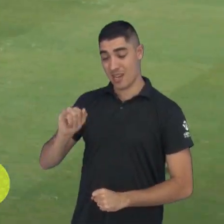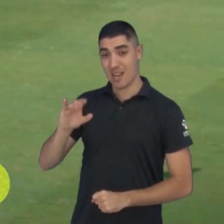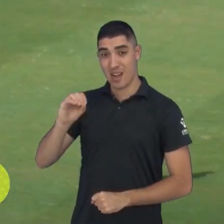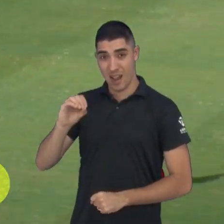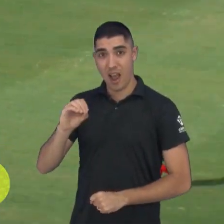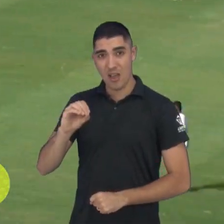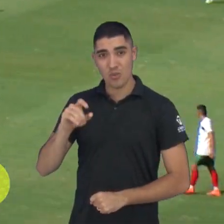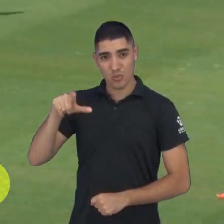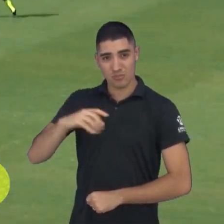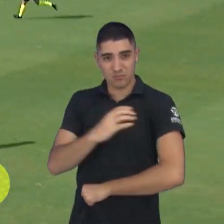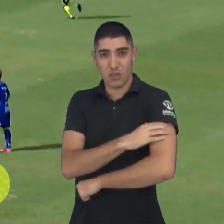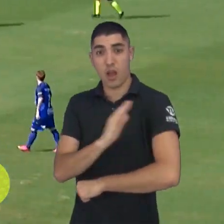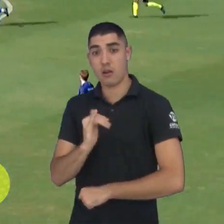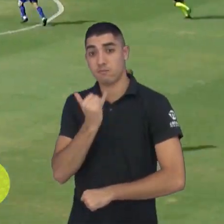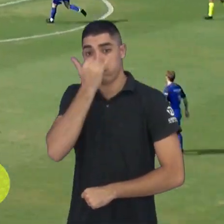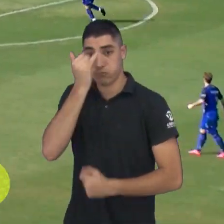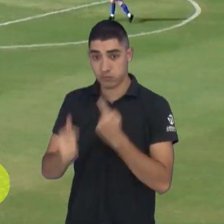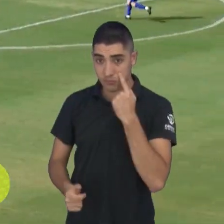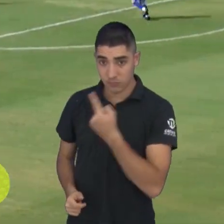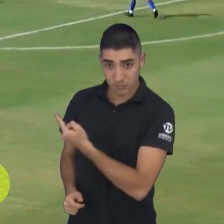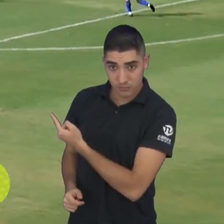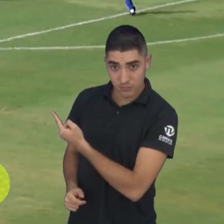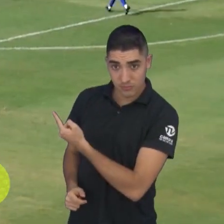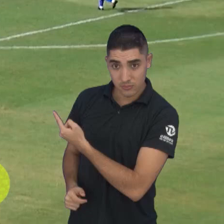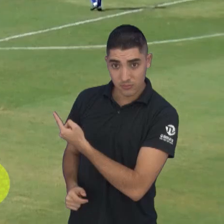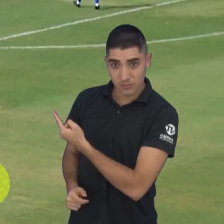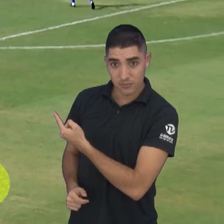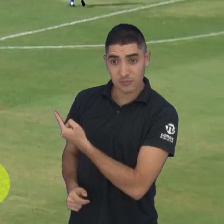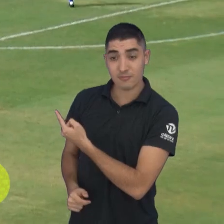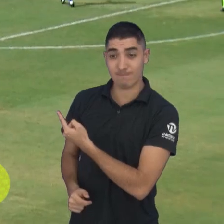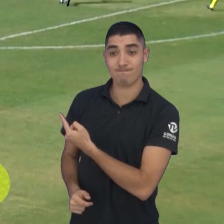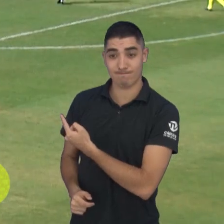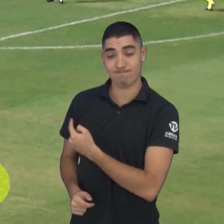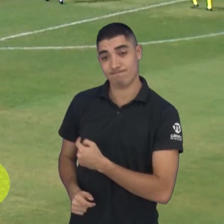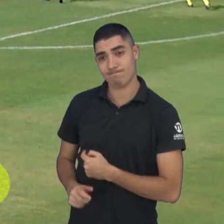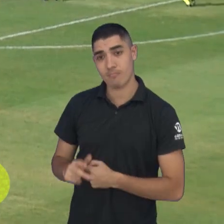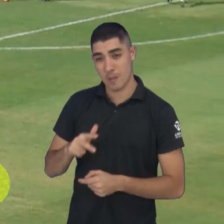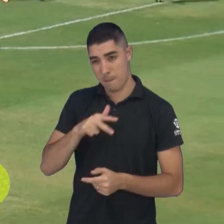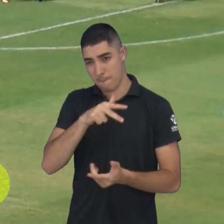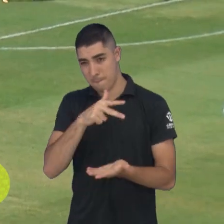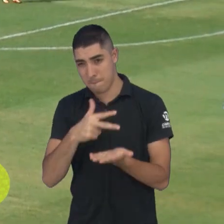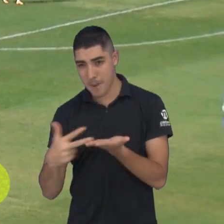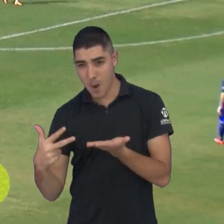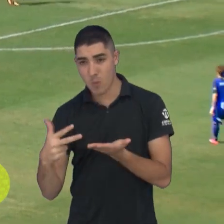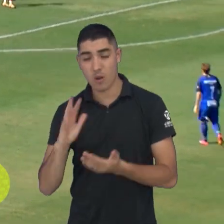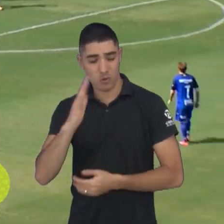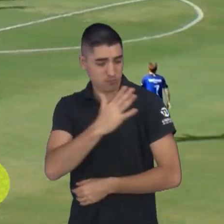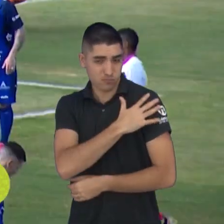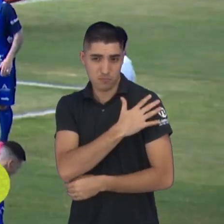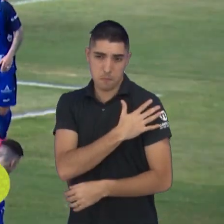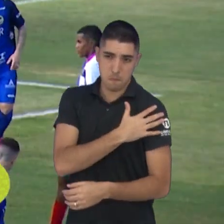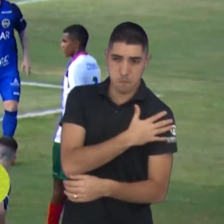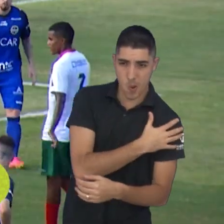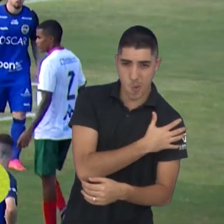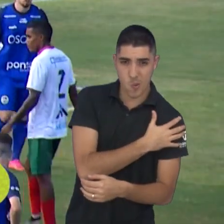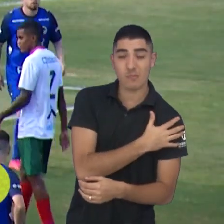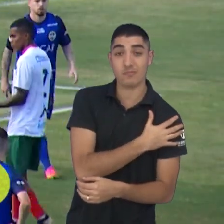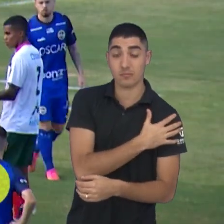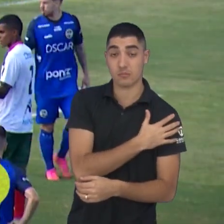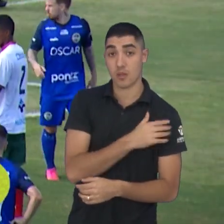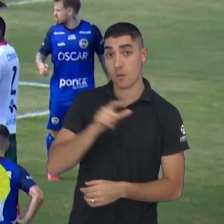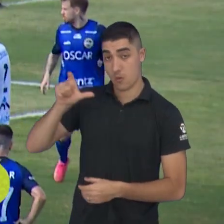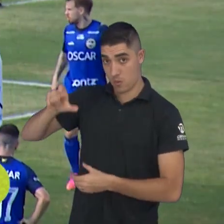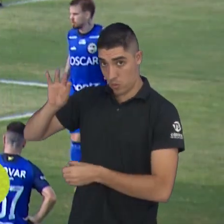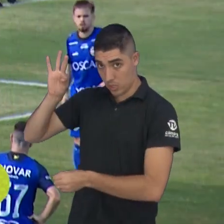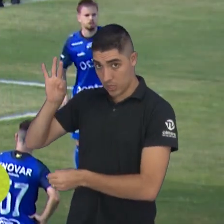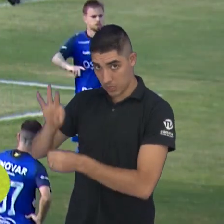O zagueirão da Águia se esticou todo para afastar o perigo, mas na queda caiu em cima do braço. De acordo com o